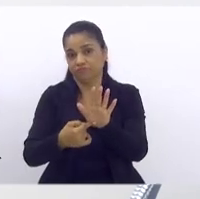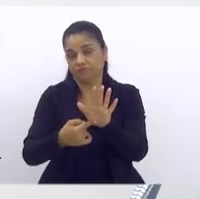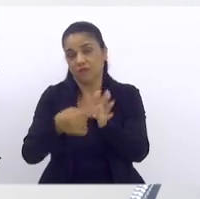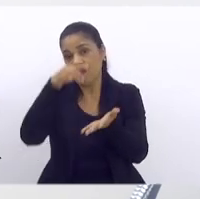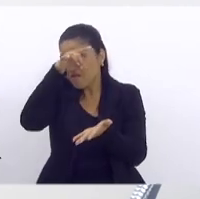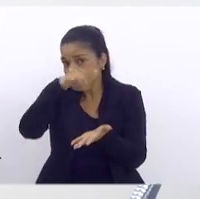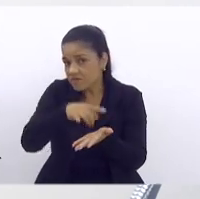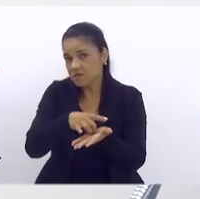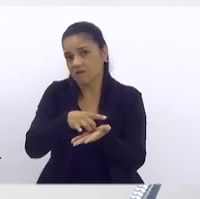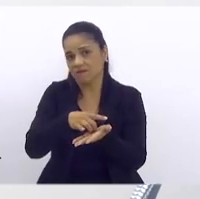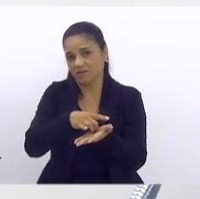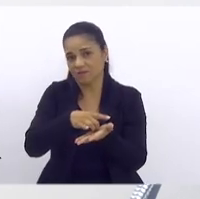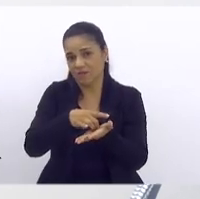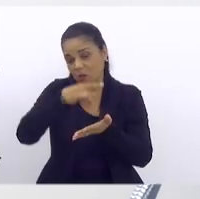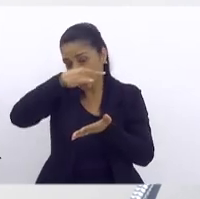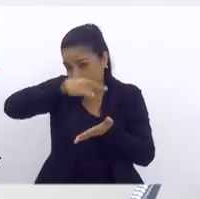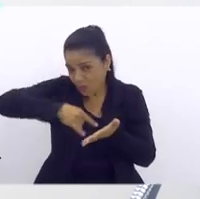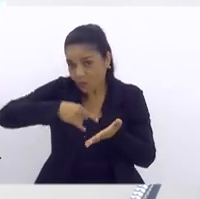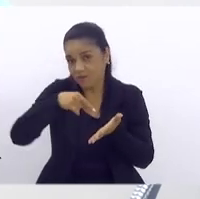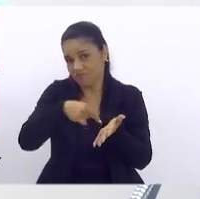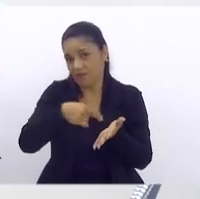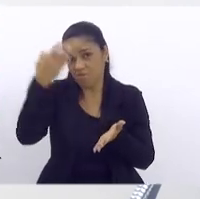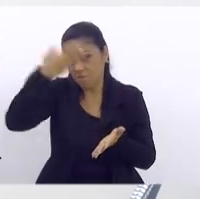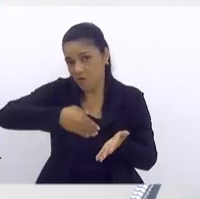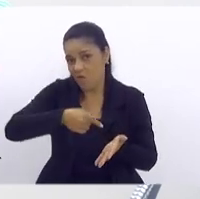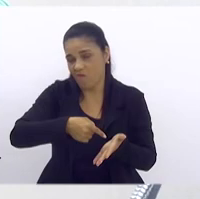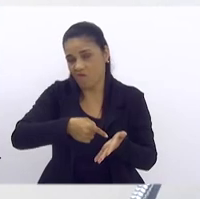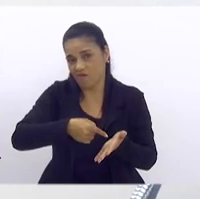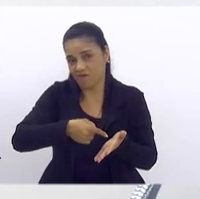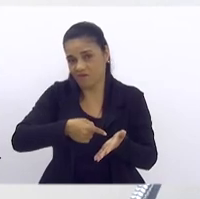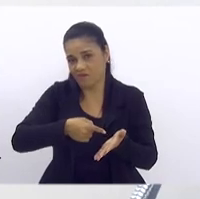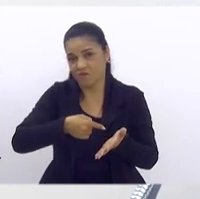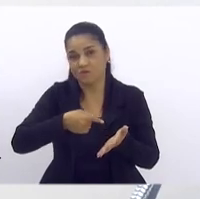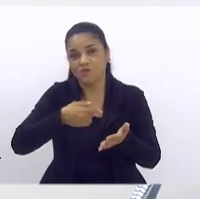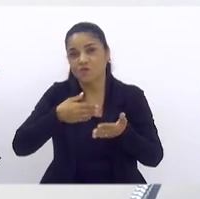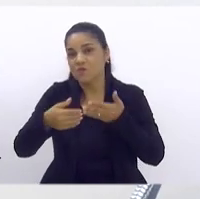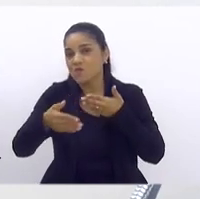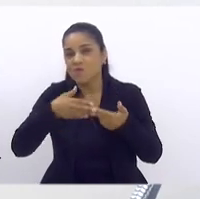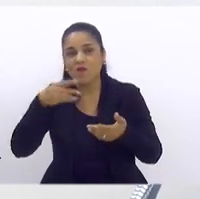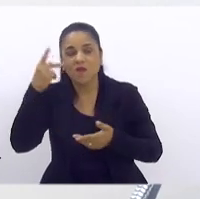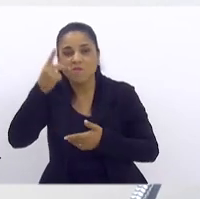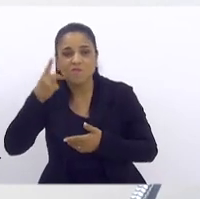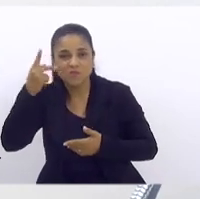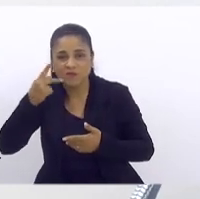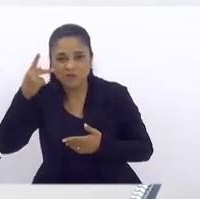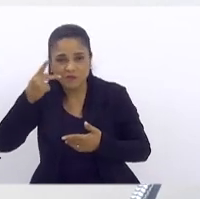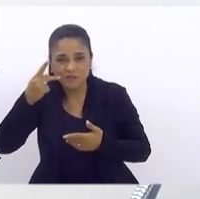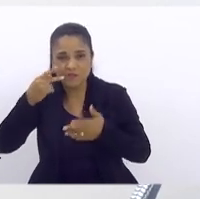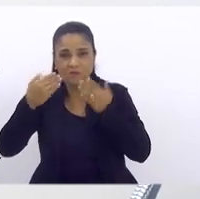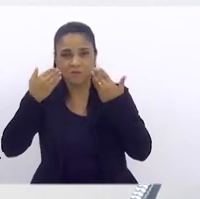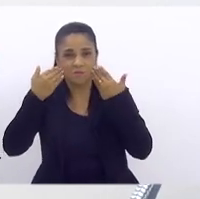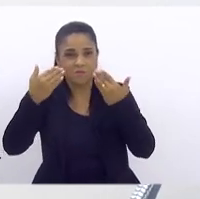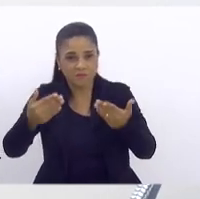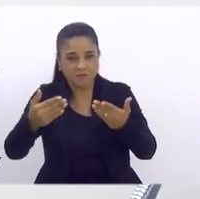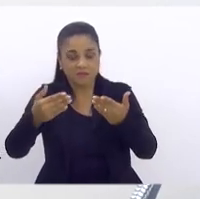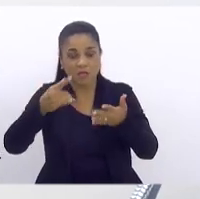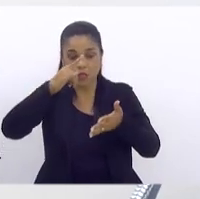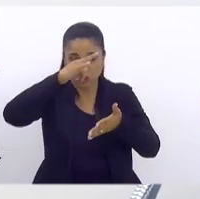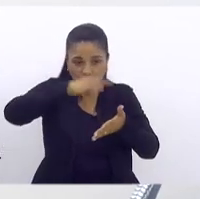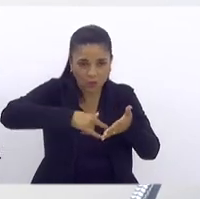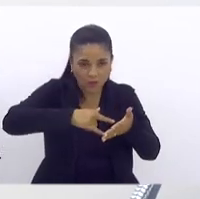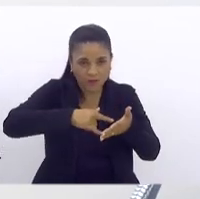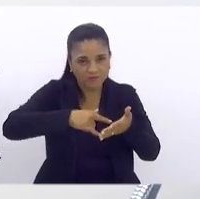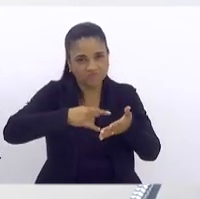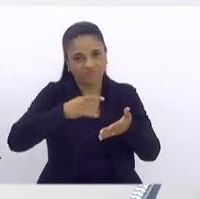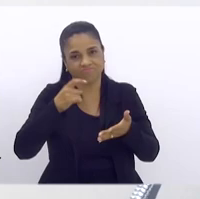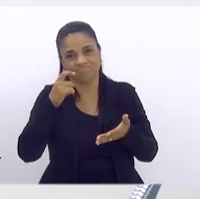relativa. Ela fez um documento. E hoje, infelizmente, qualquer política que você vá apresentar em cima de um documento que não é verdade